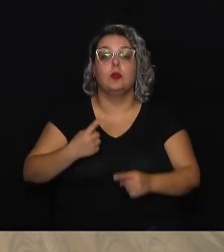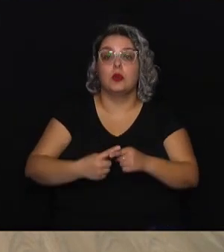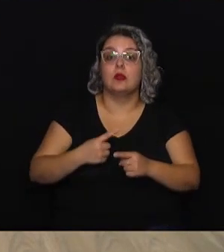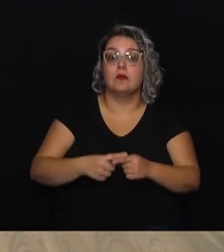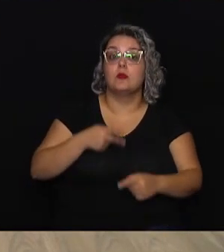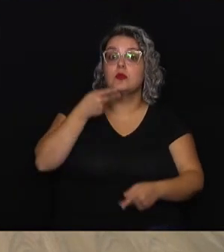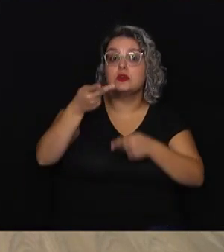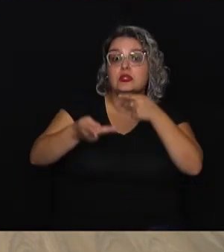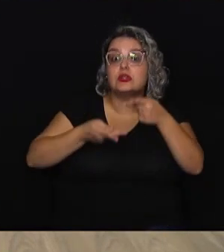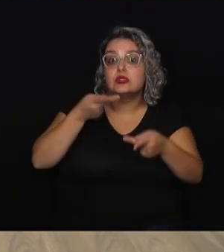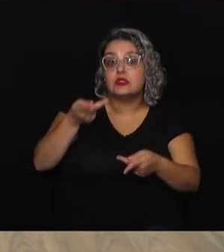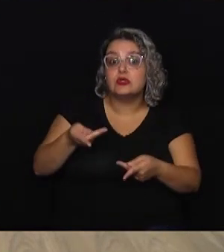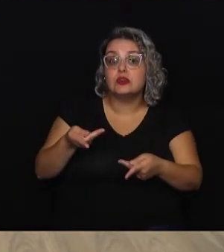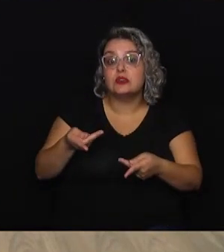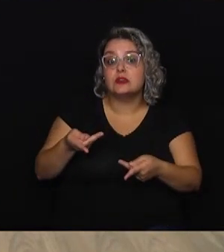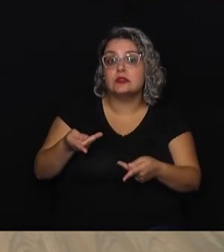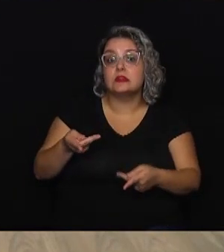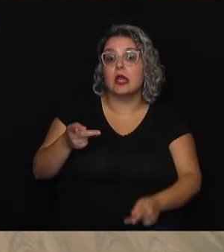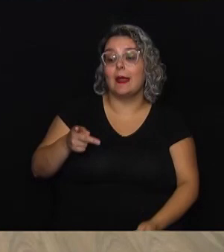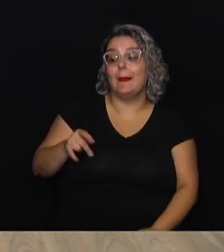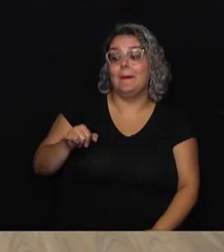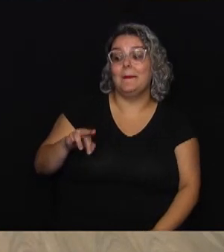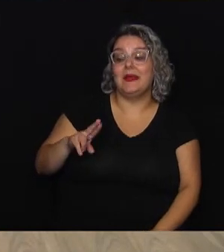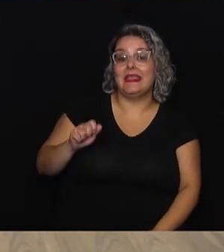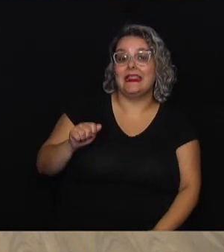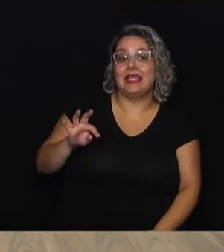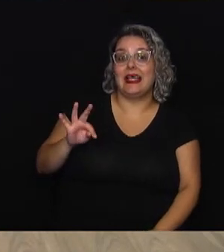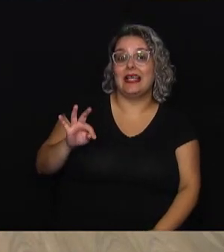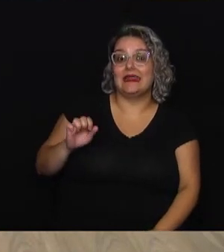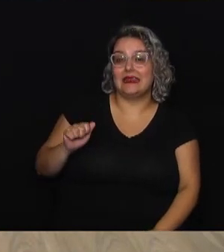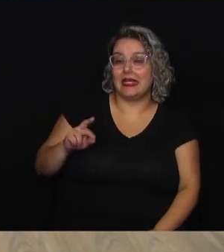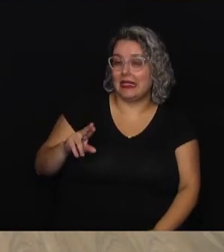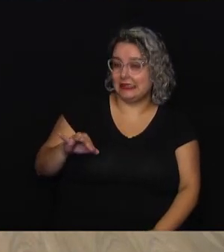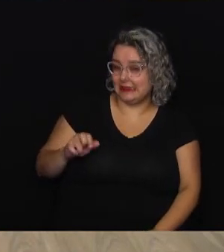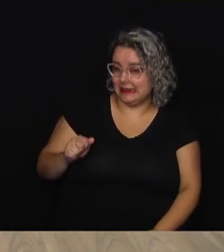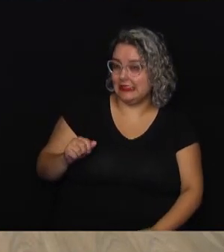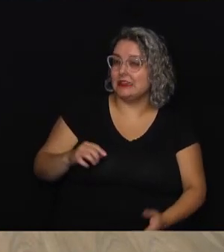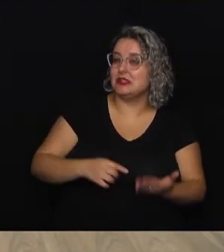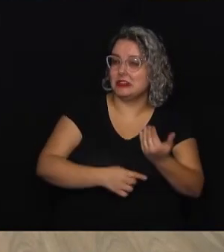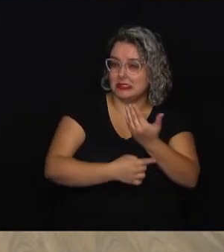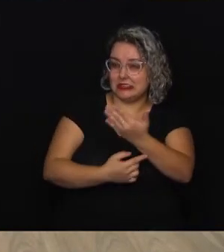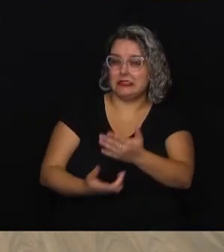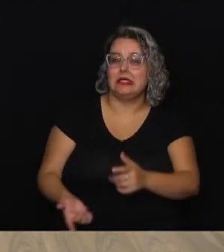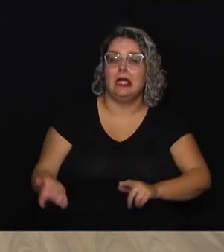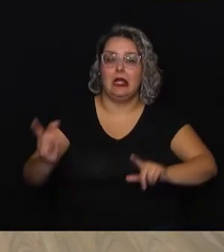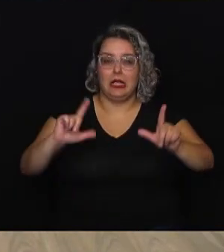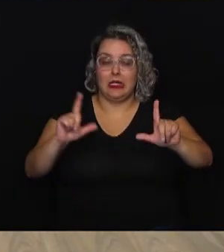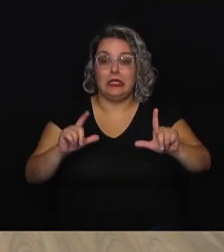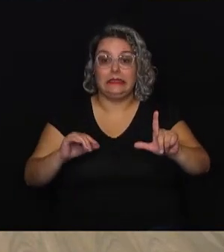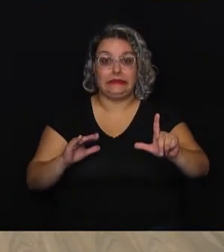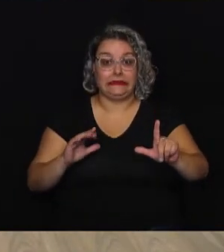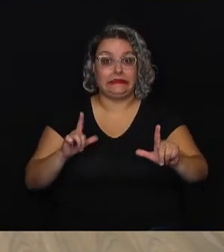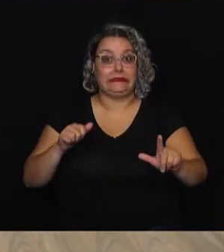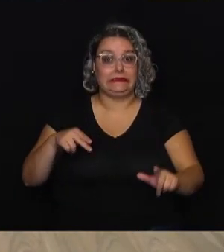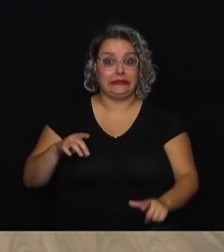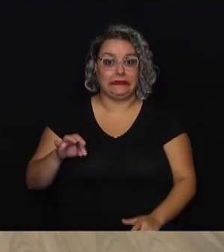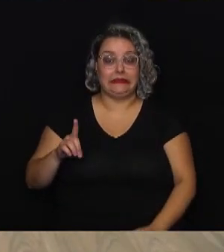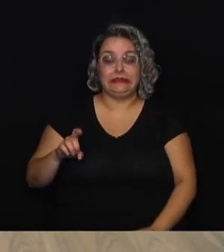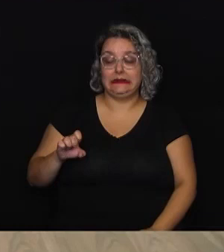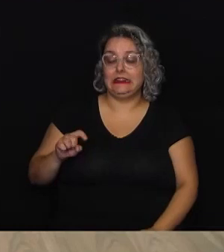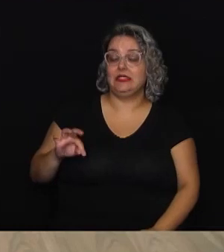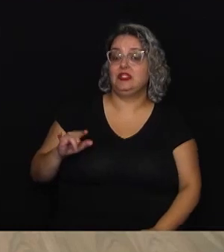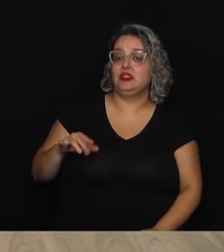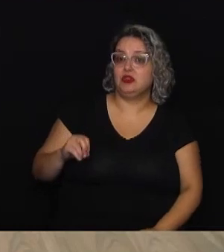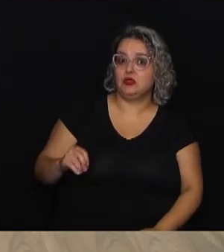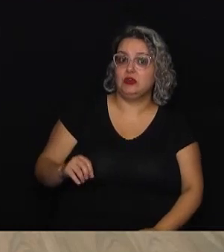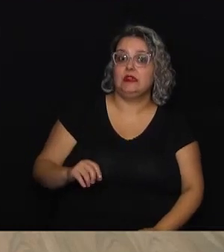falar sobre a pirataria tecnológica, aqueles aparelhos de TV clandestinos que a Anatel bloqueou.